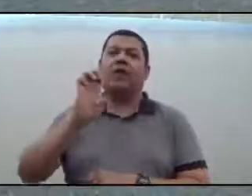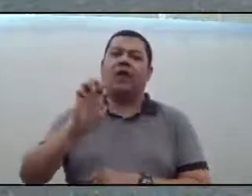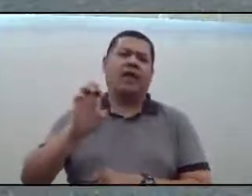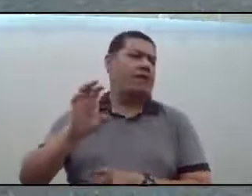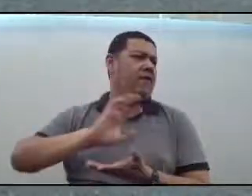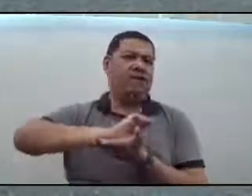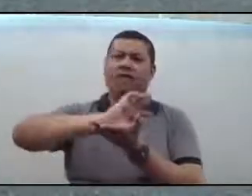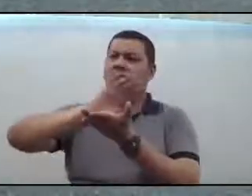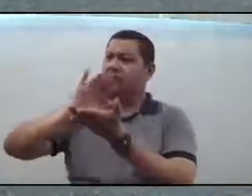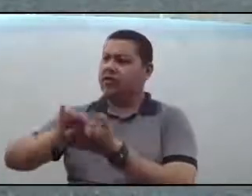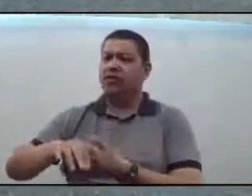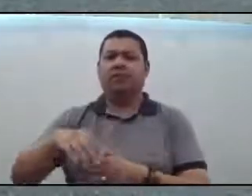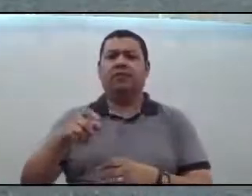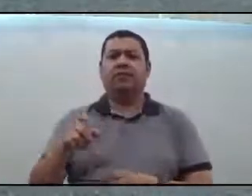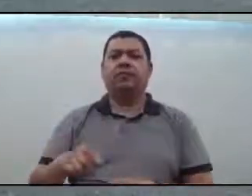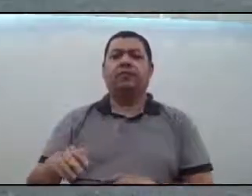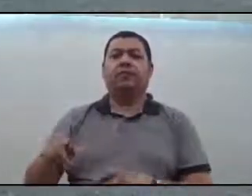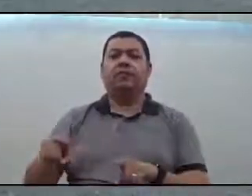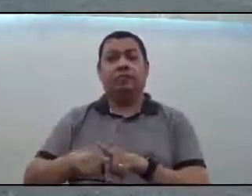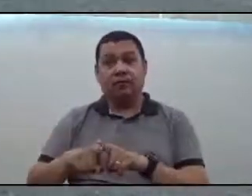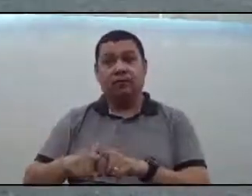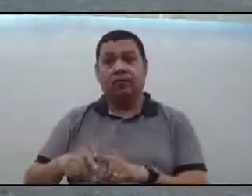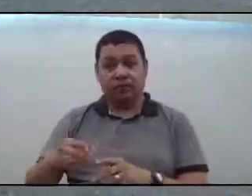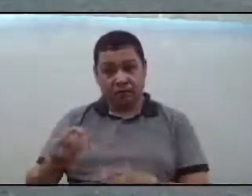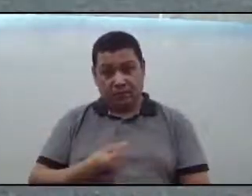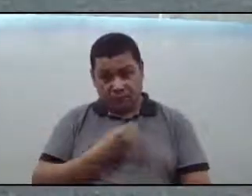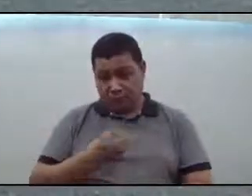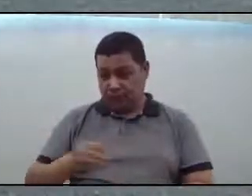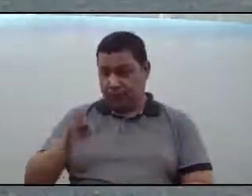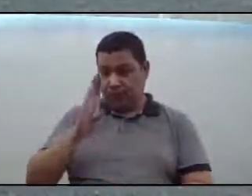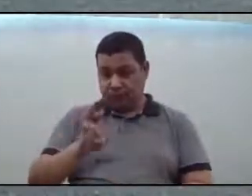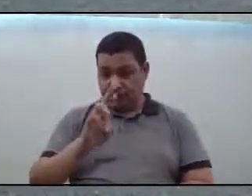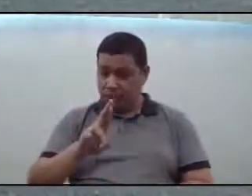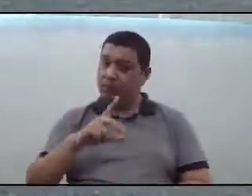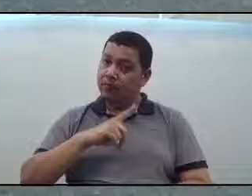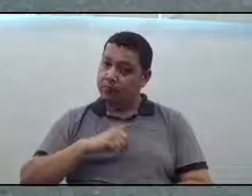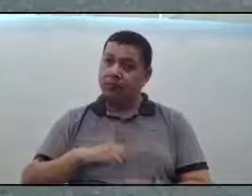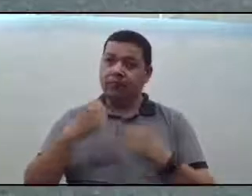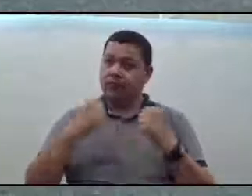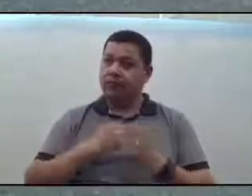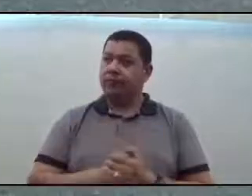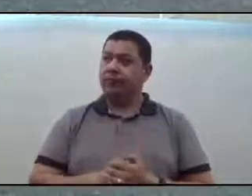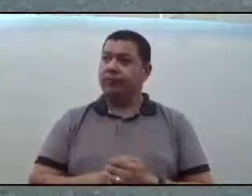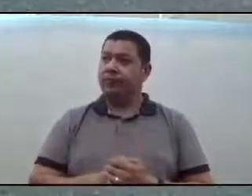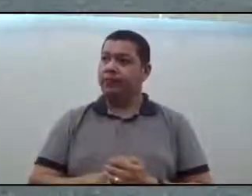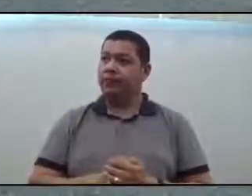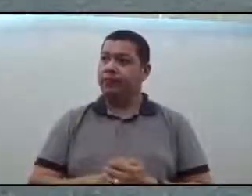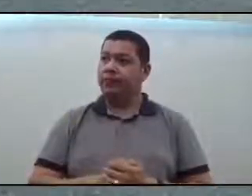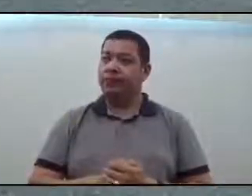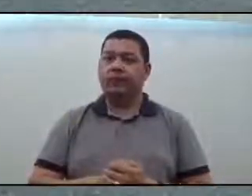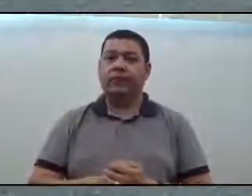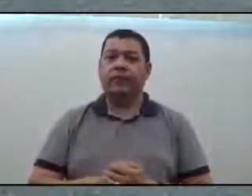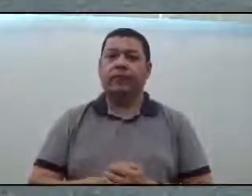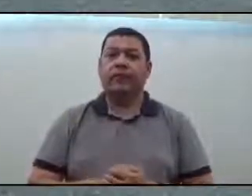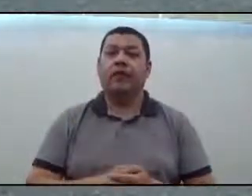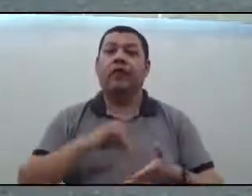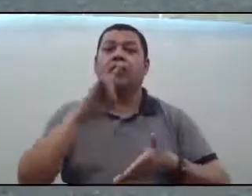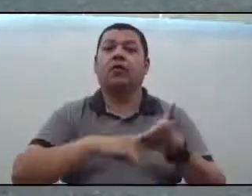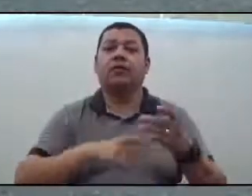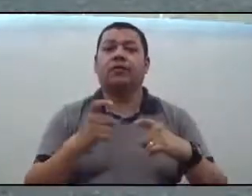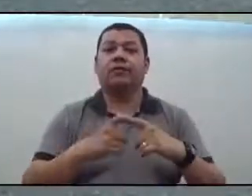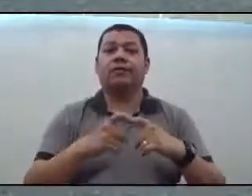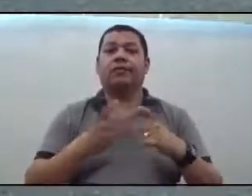outras populações da BR-364 que utilizam aquela UBS para fazer suas consultas, para pegar suas receitas médicas, e